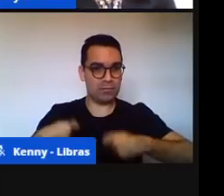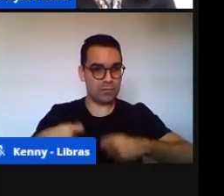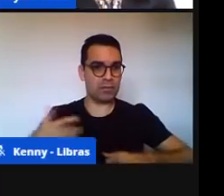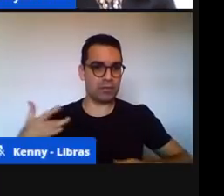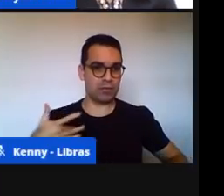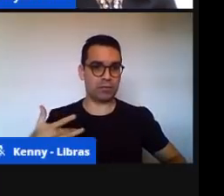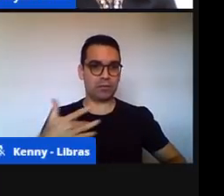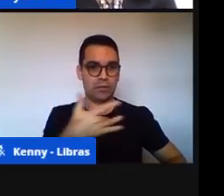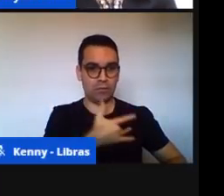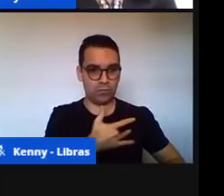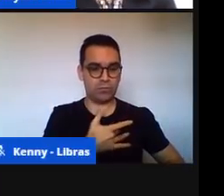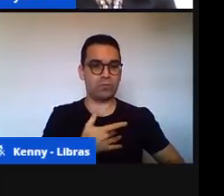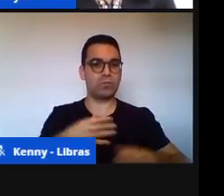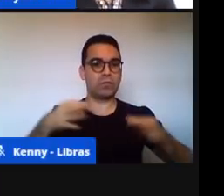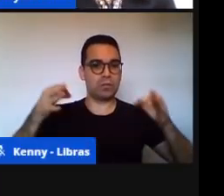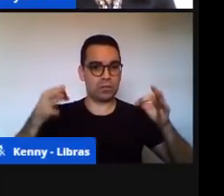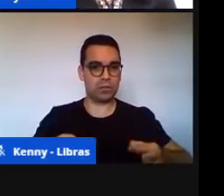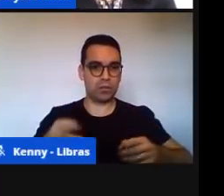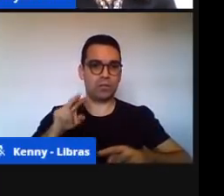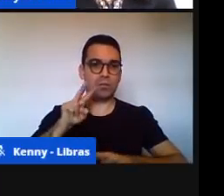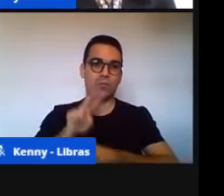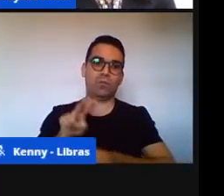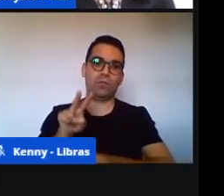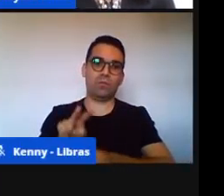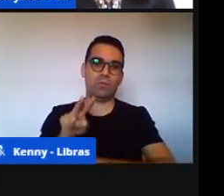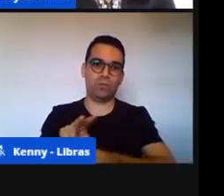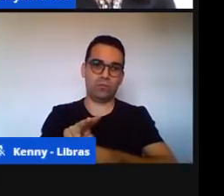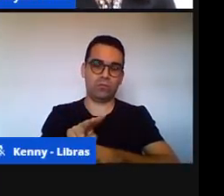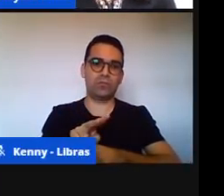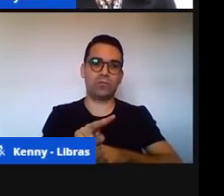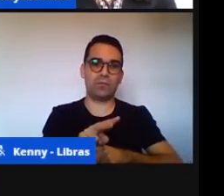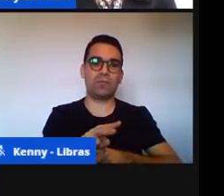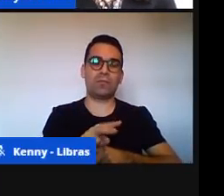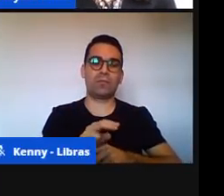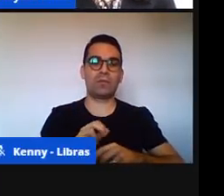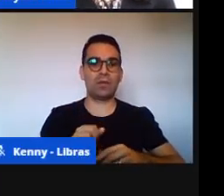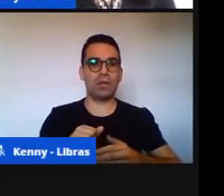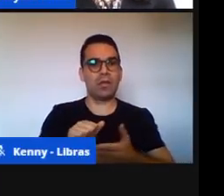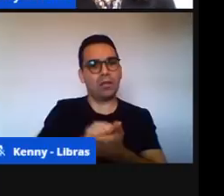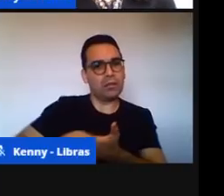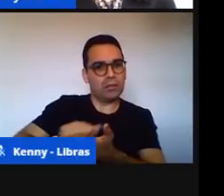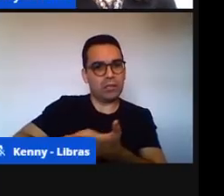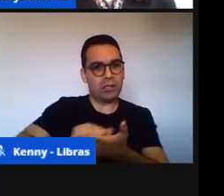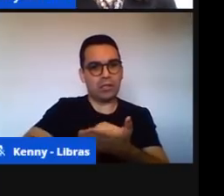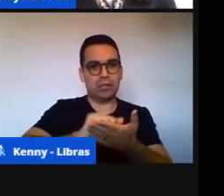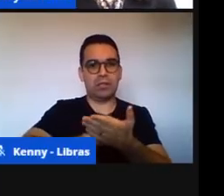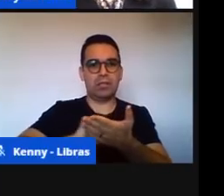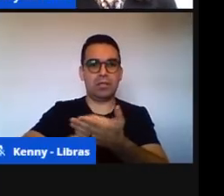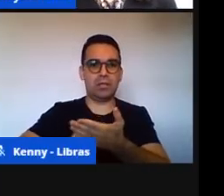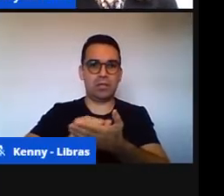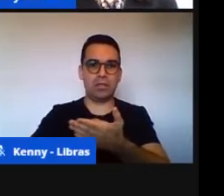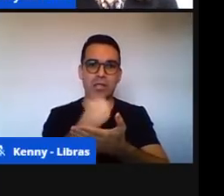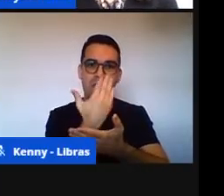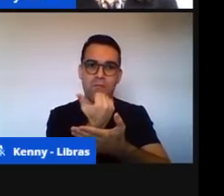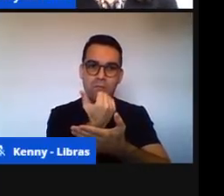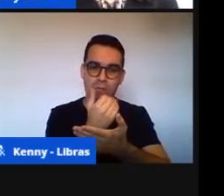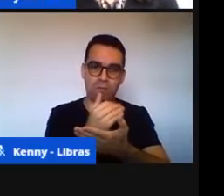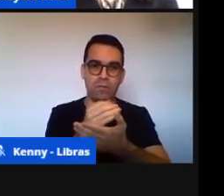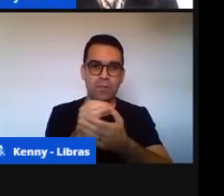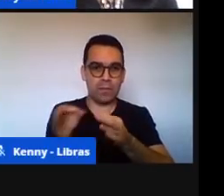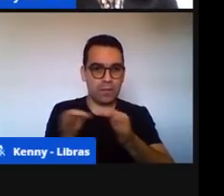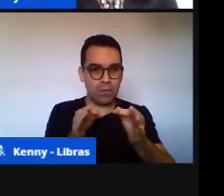limpeza de bancadas, utensílios, lavagem adequada dos alimentos, né? Dos produtos que vão ser